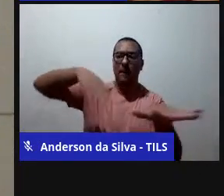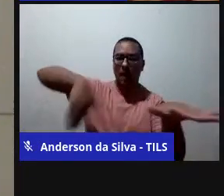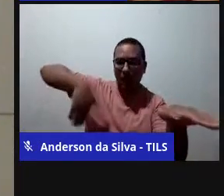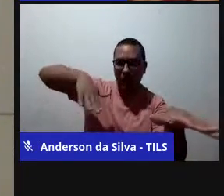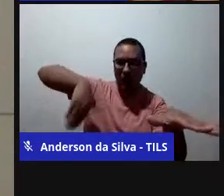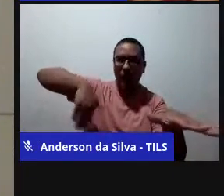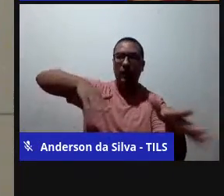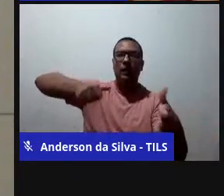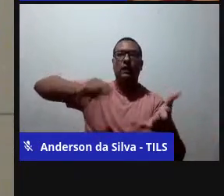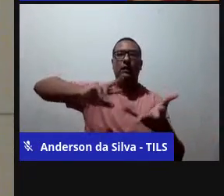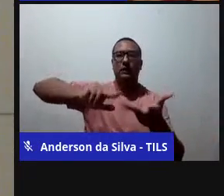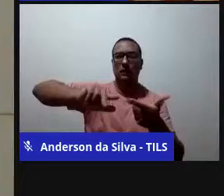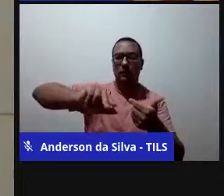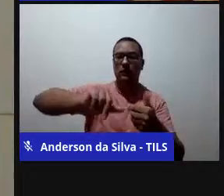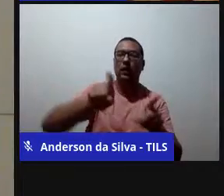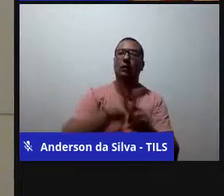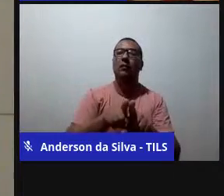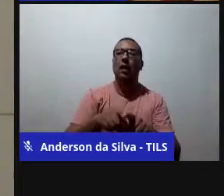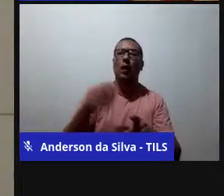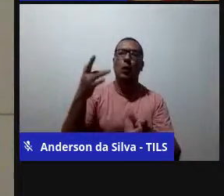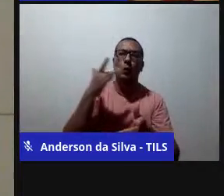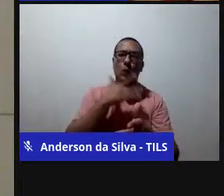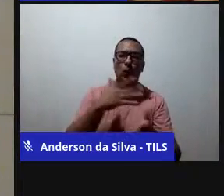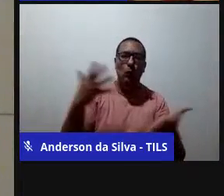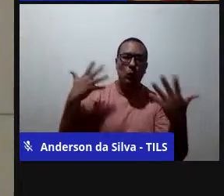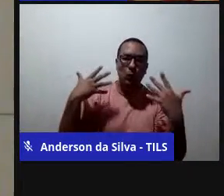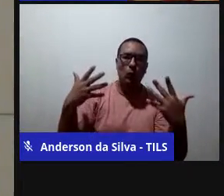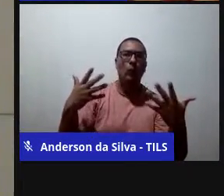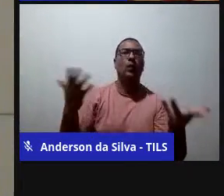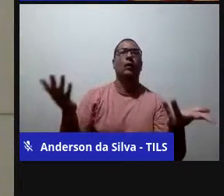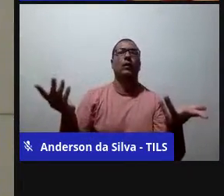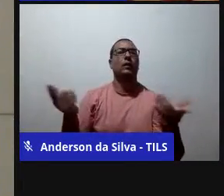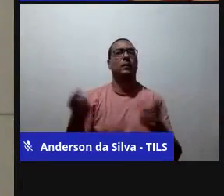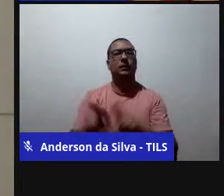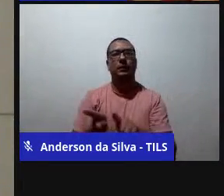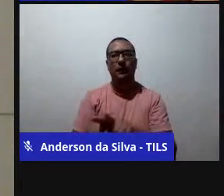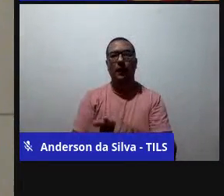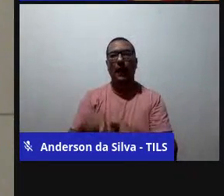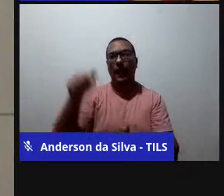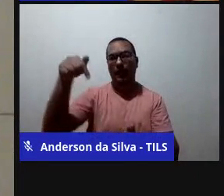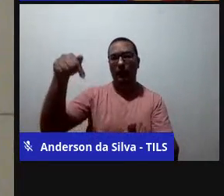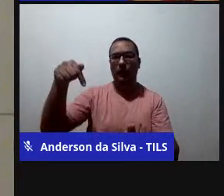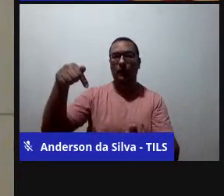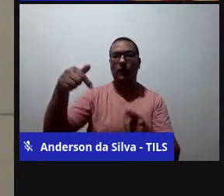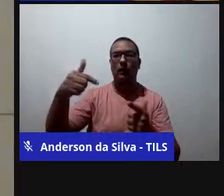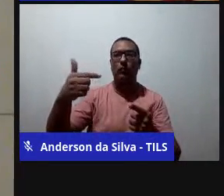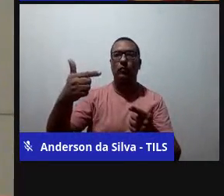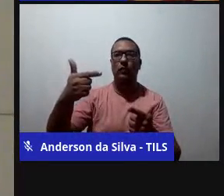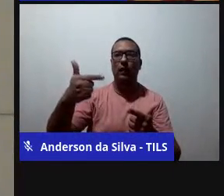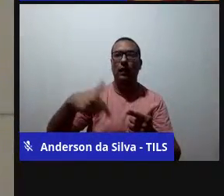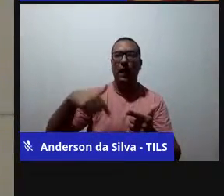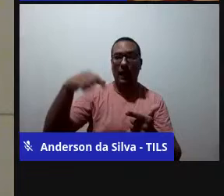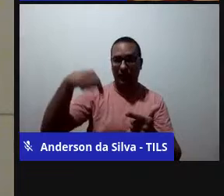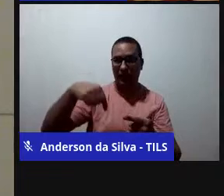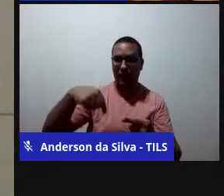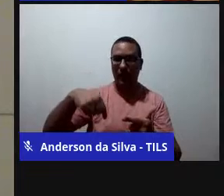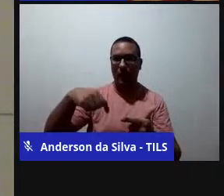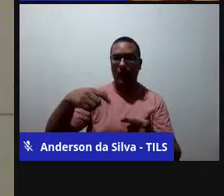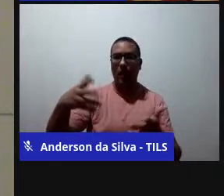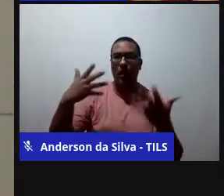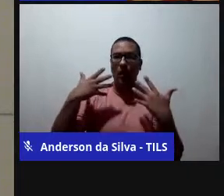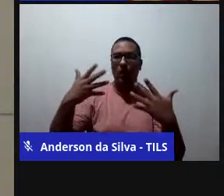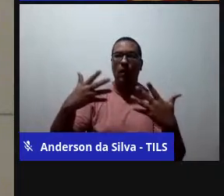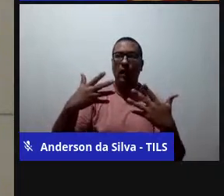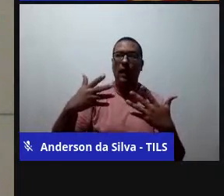muito agradável, né? Para vocês terem uma ideia, nós não tivemos ainda, este ano, a temperatura até agora tem